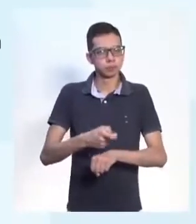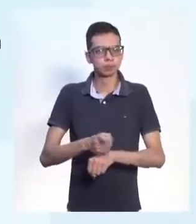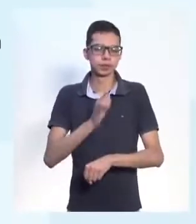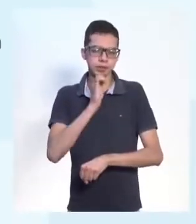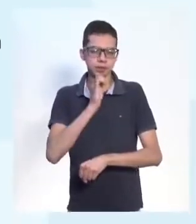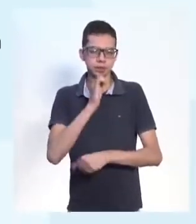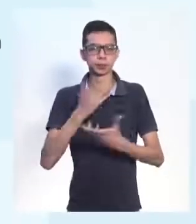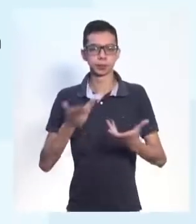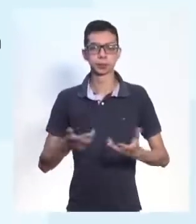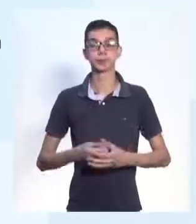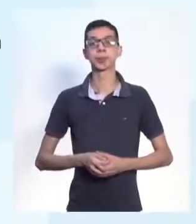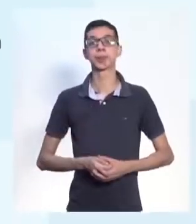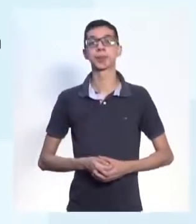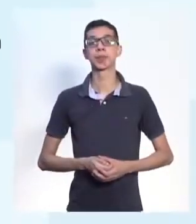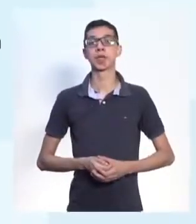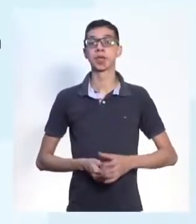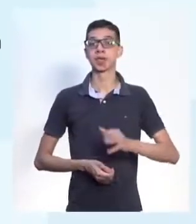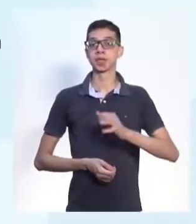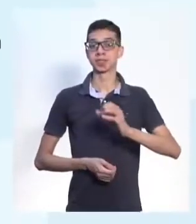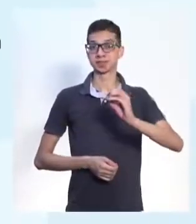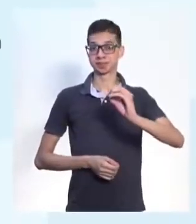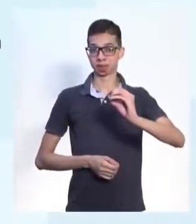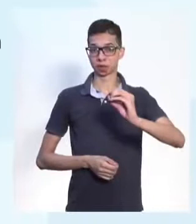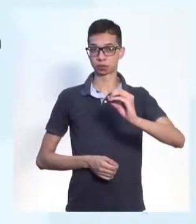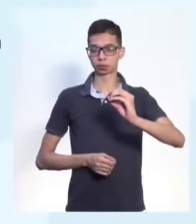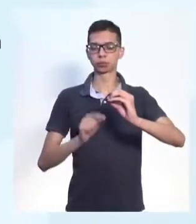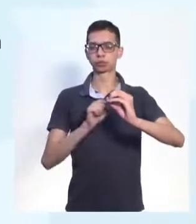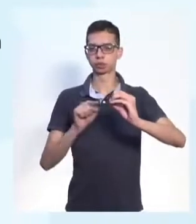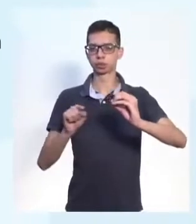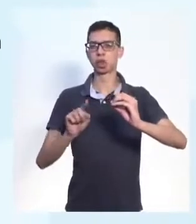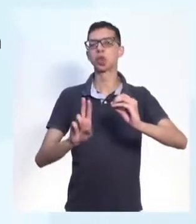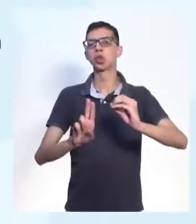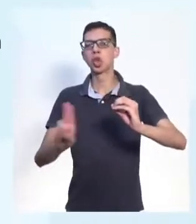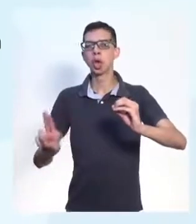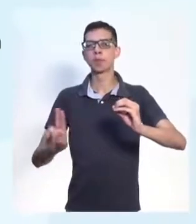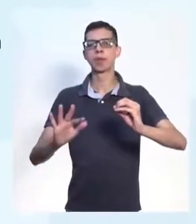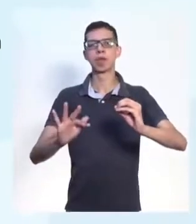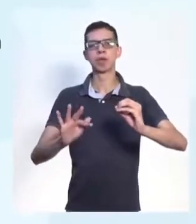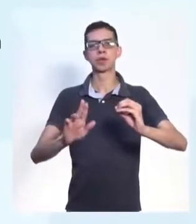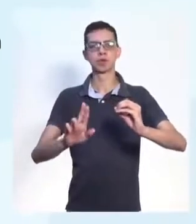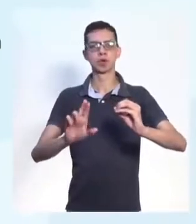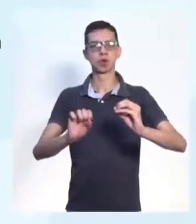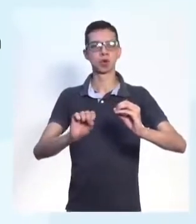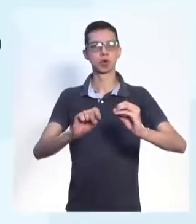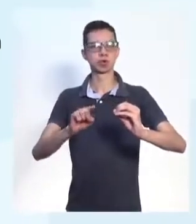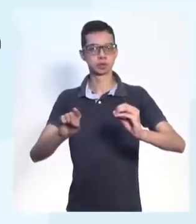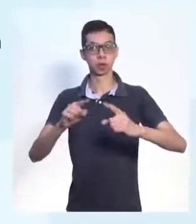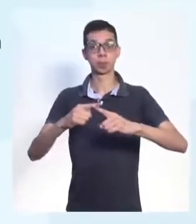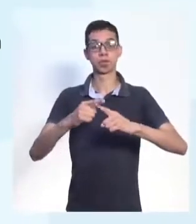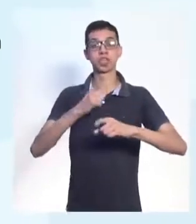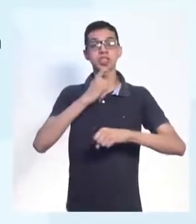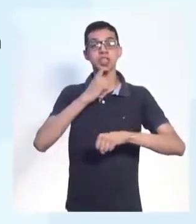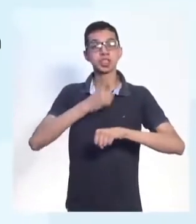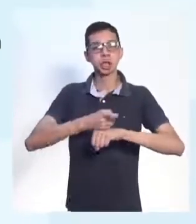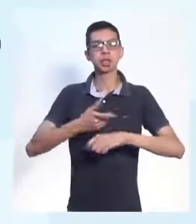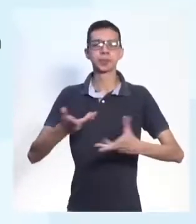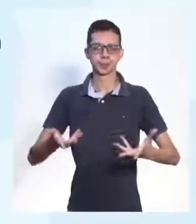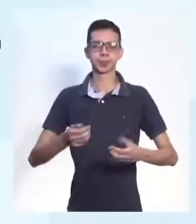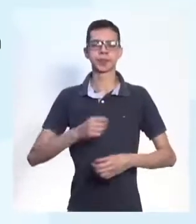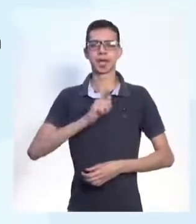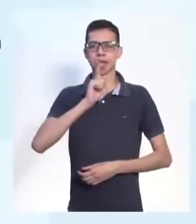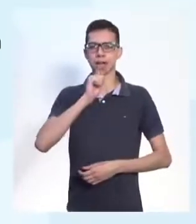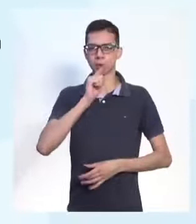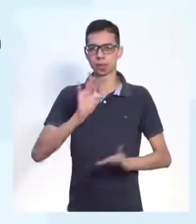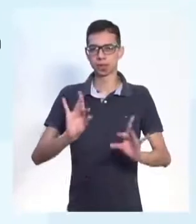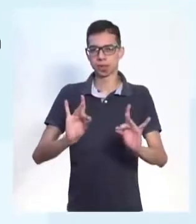0 graus é o ponto, no caso a gente chama de fusão, que é o gelo. Então, quando a água está líquida e ela